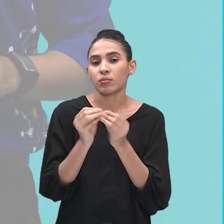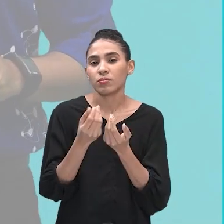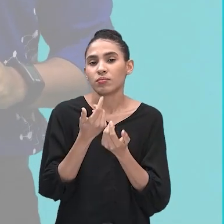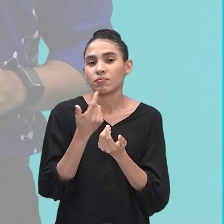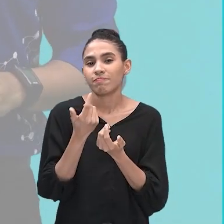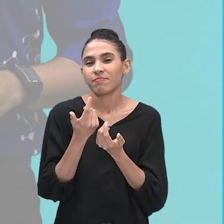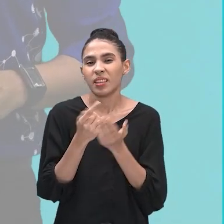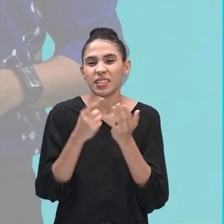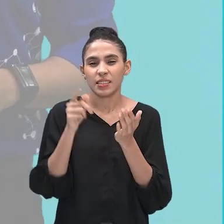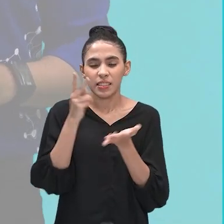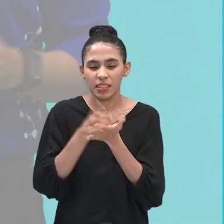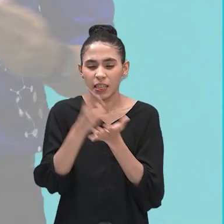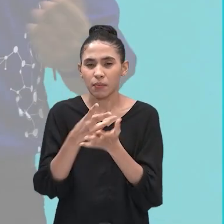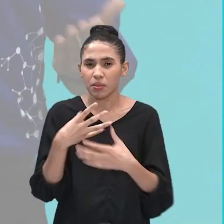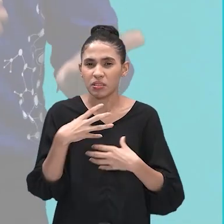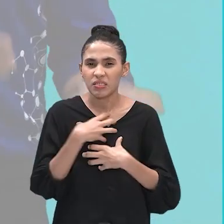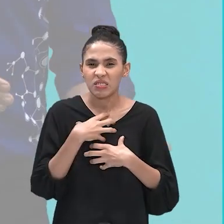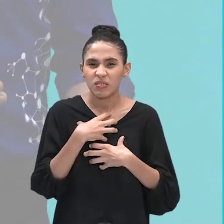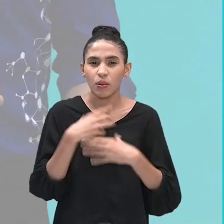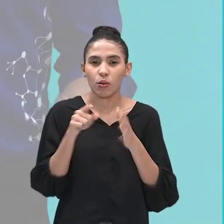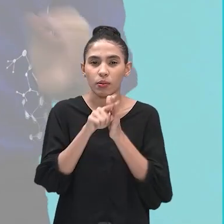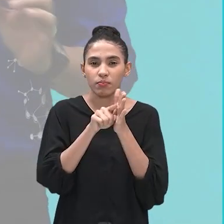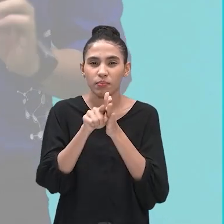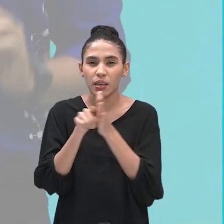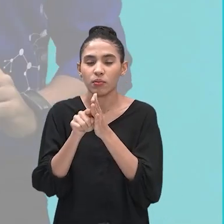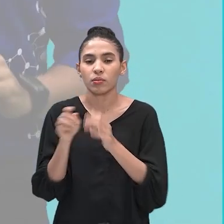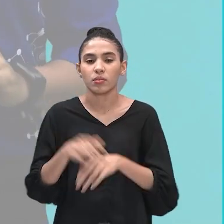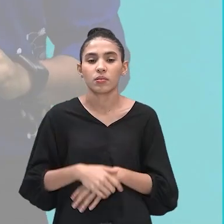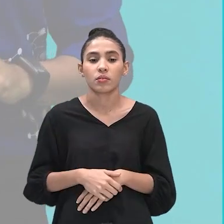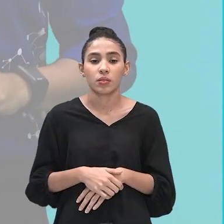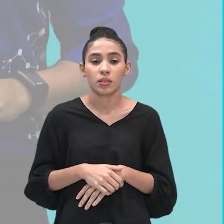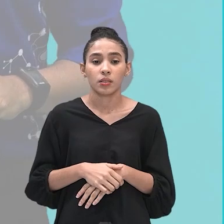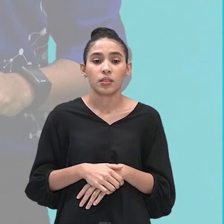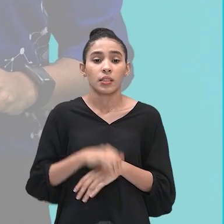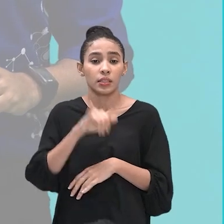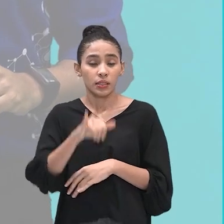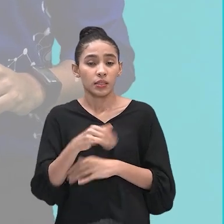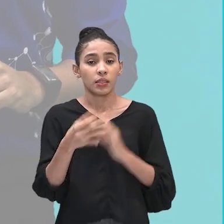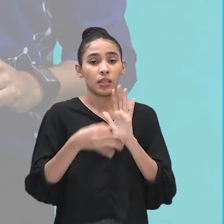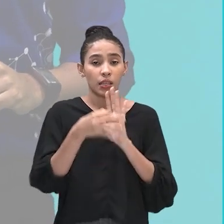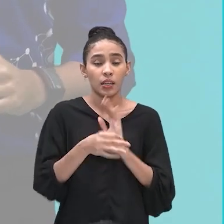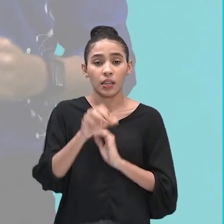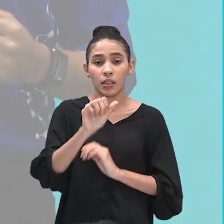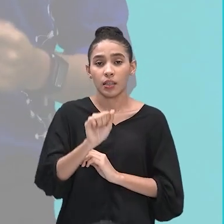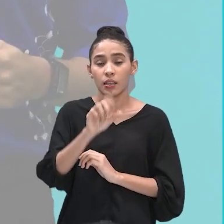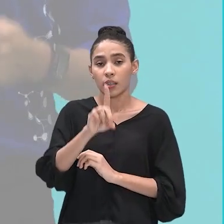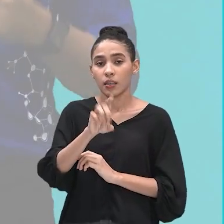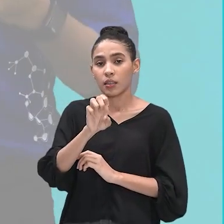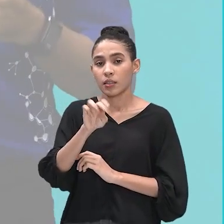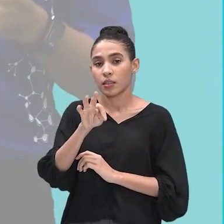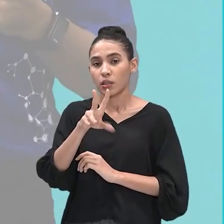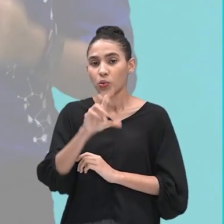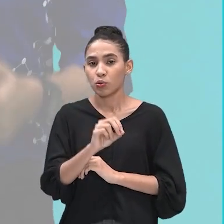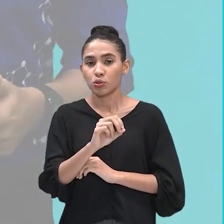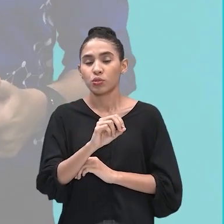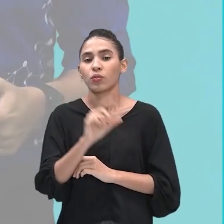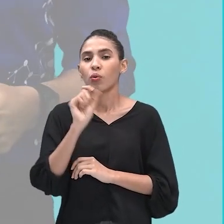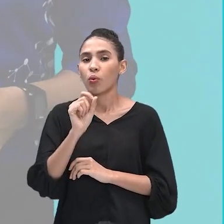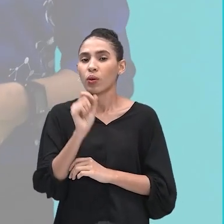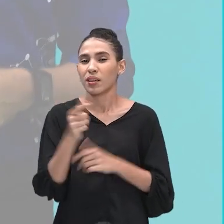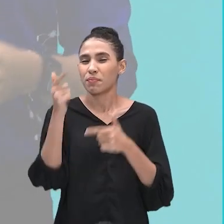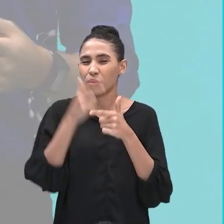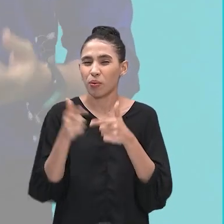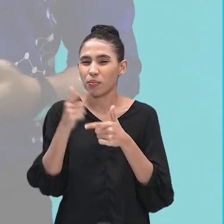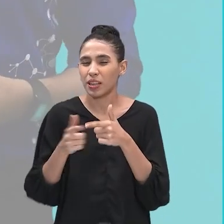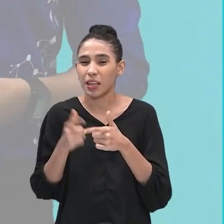inquestionável. Se a argumentação fosse uma luta, o argumento dedutivo seria considerado o golpe fatal,